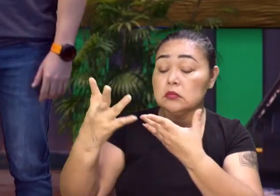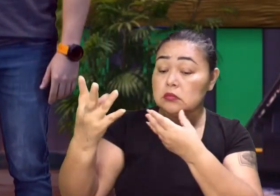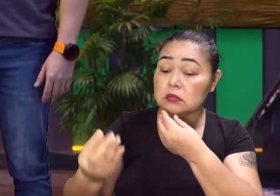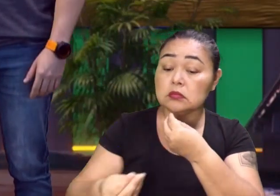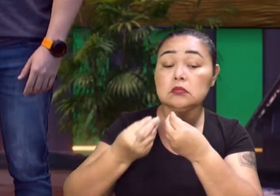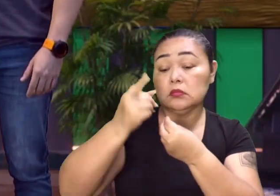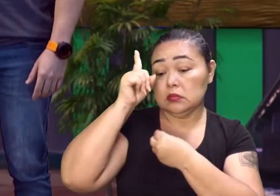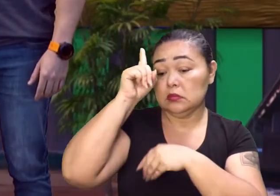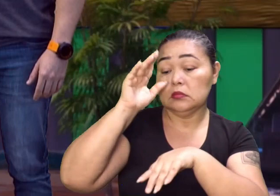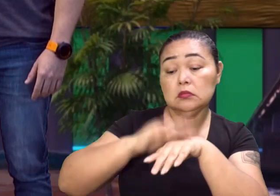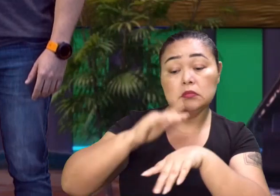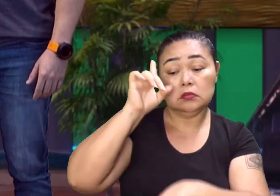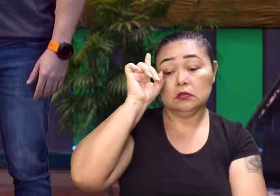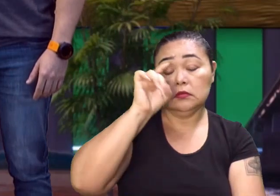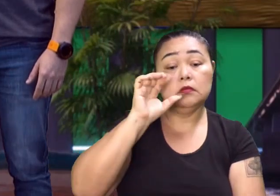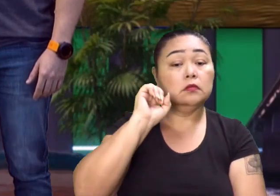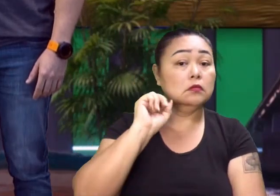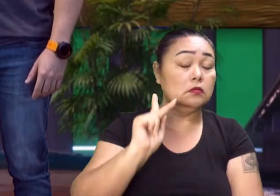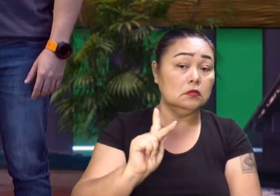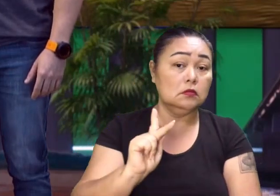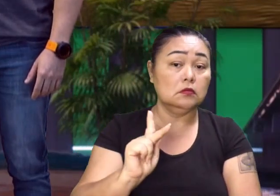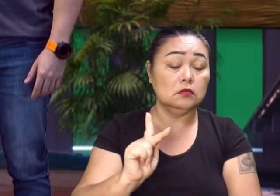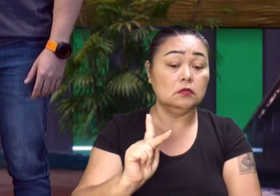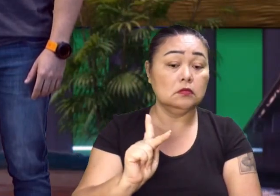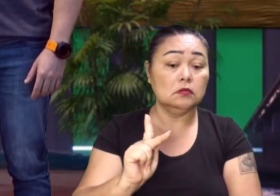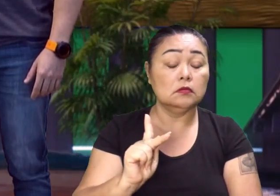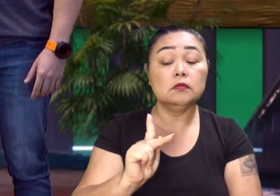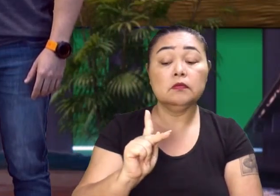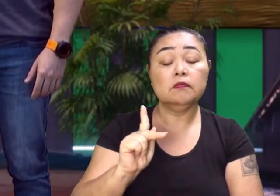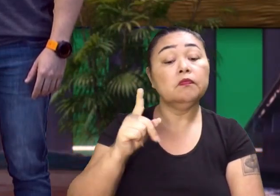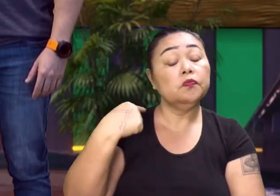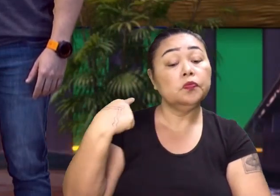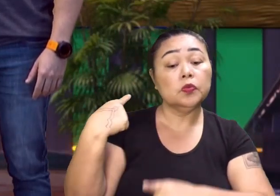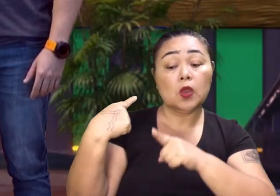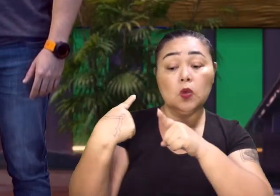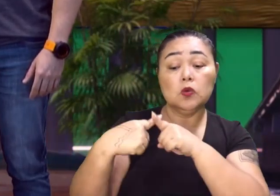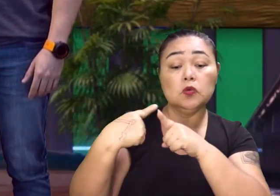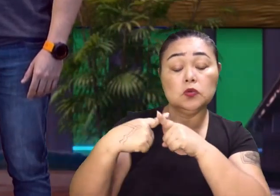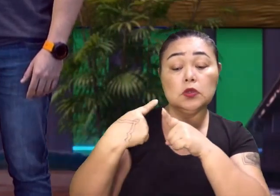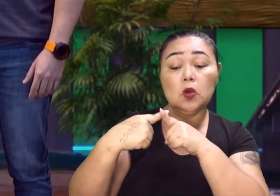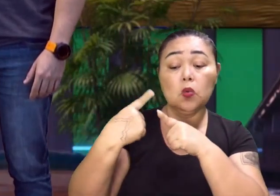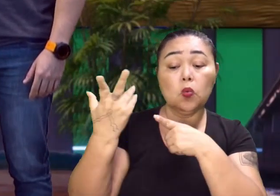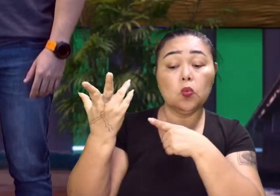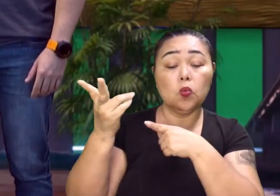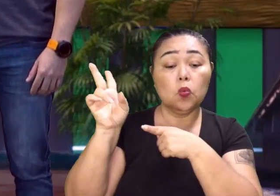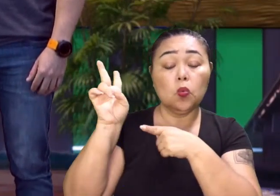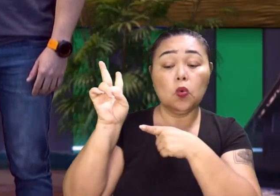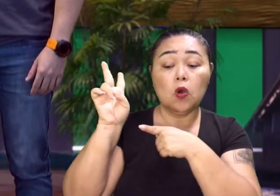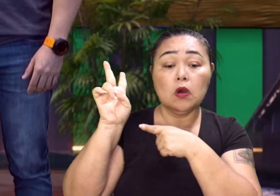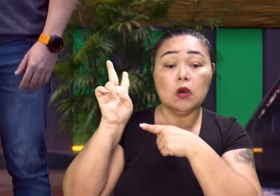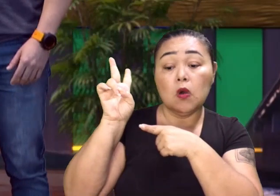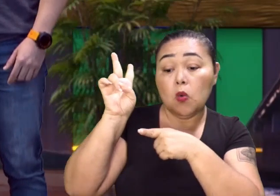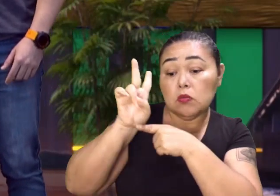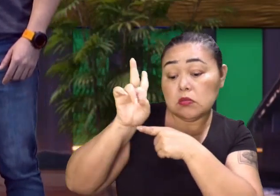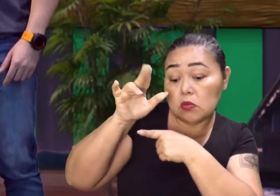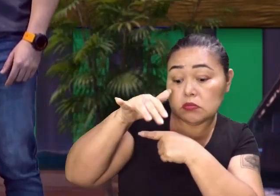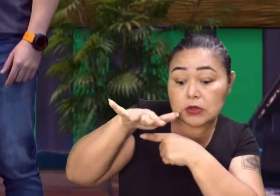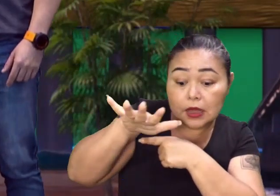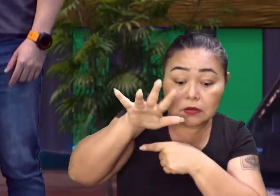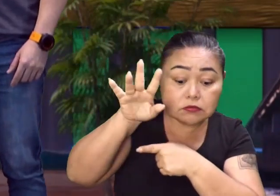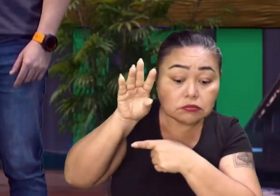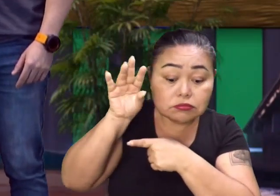é difícil. Ok? E o cuidado que a gente tem que ter, não só a nível de Brasil